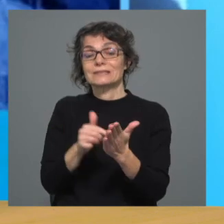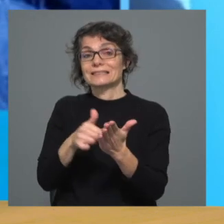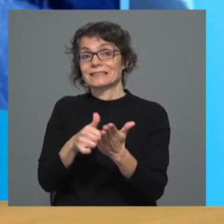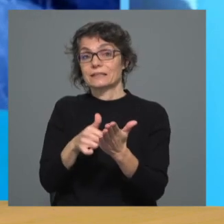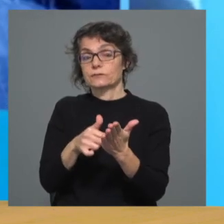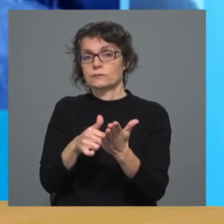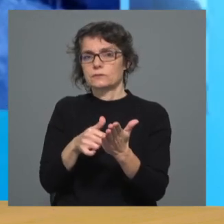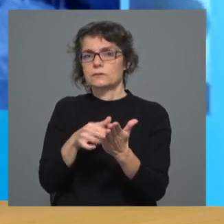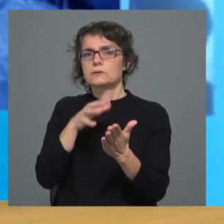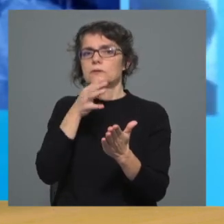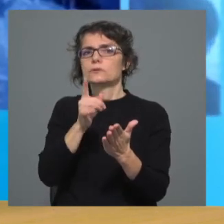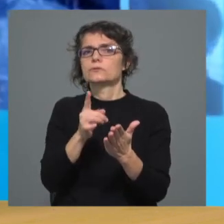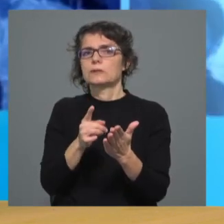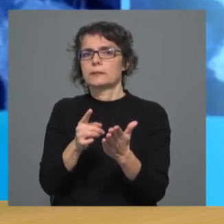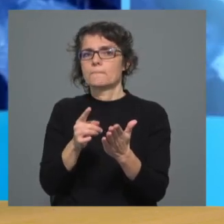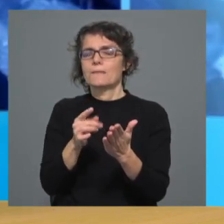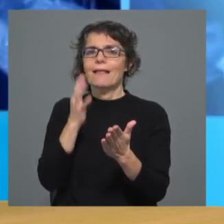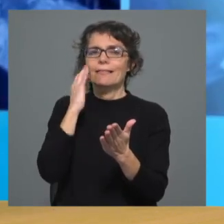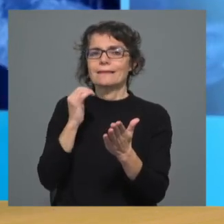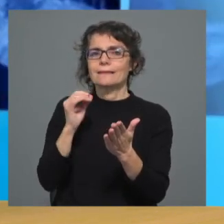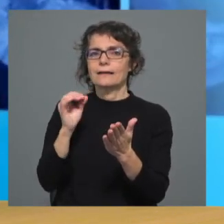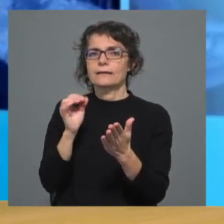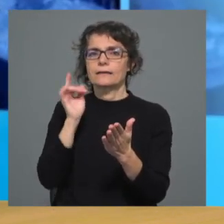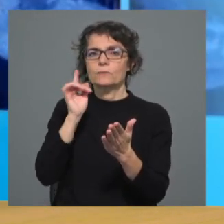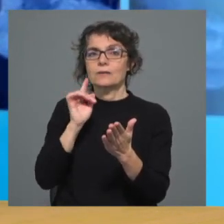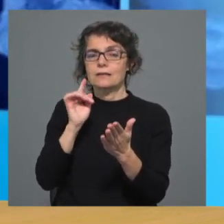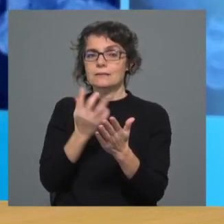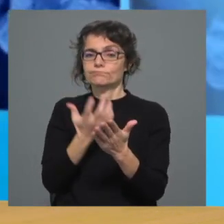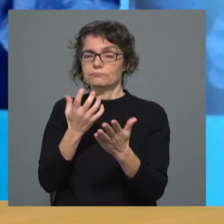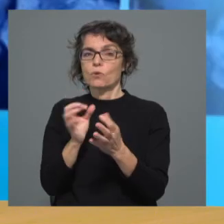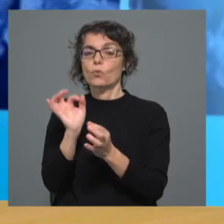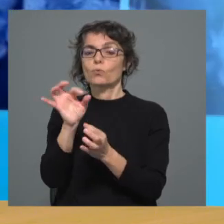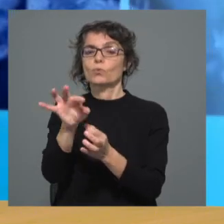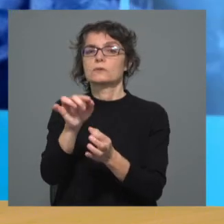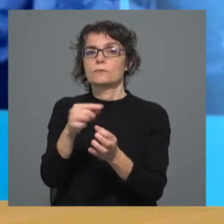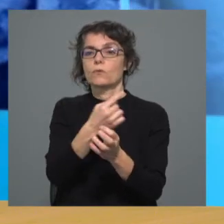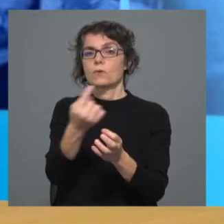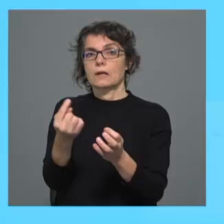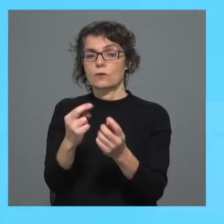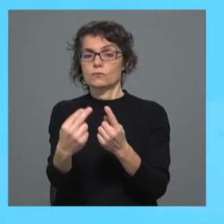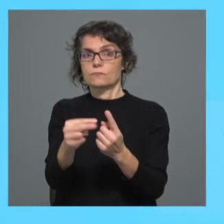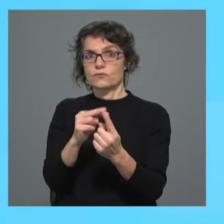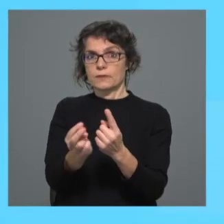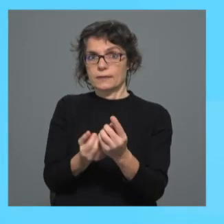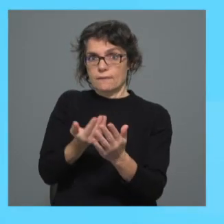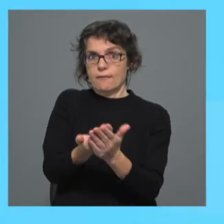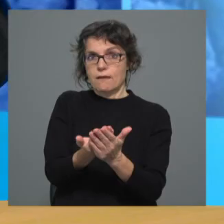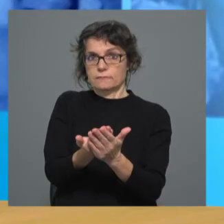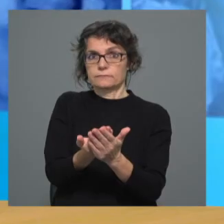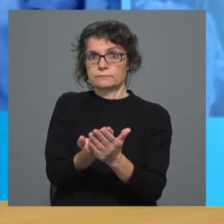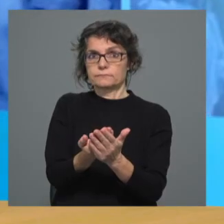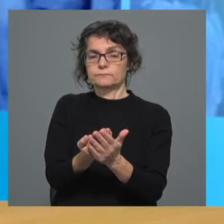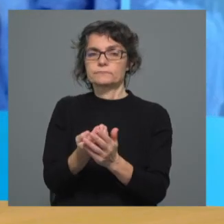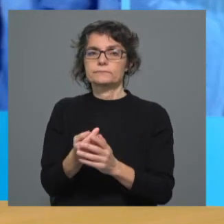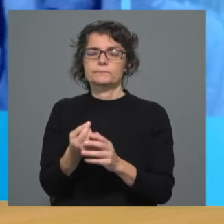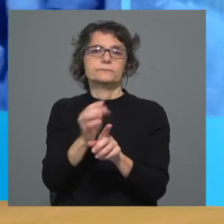para o contributo que cada uma dá dentro da sua respectiva perspectiva, valorizando naturalmente